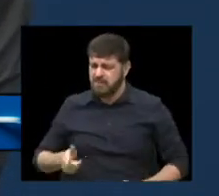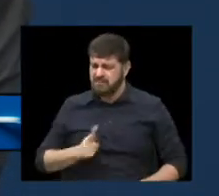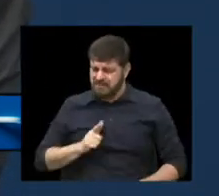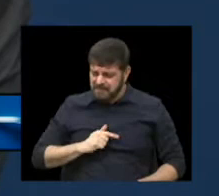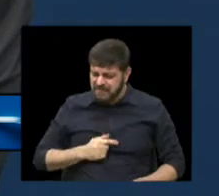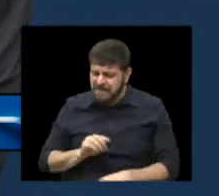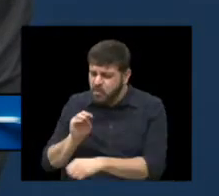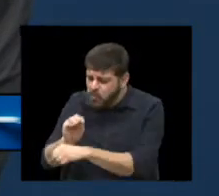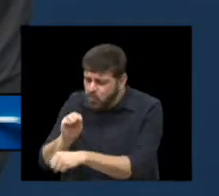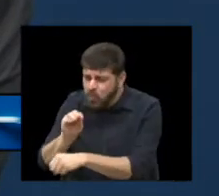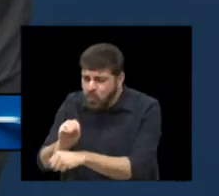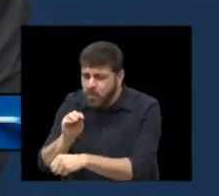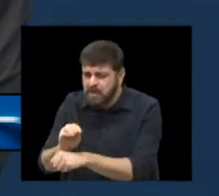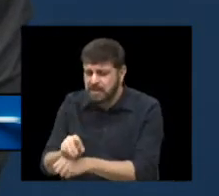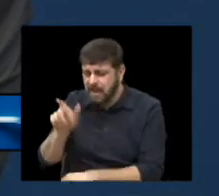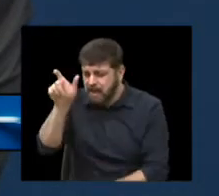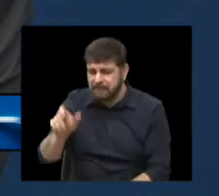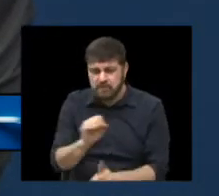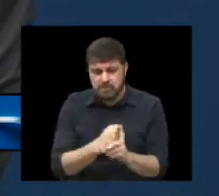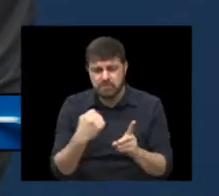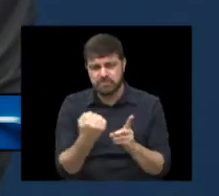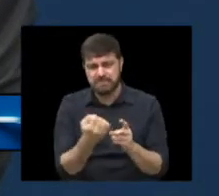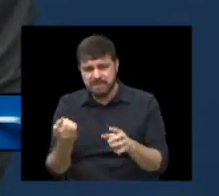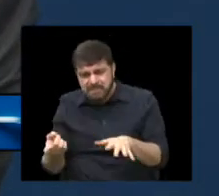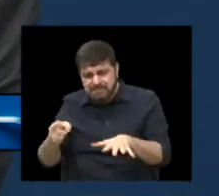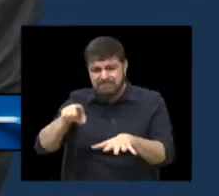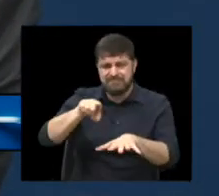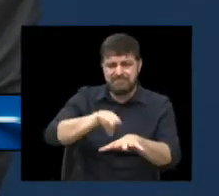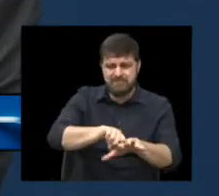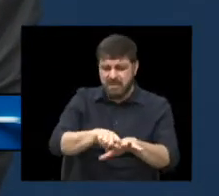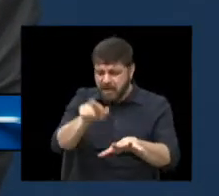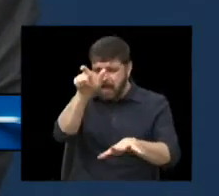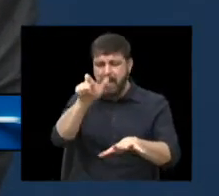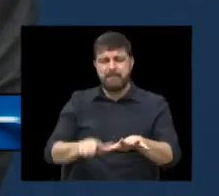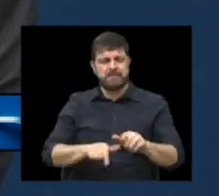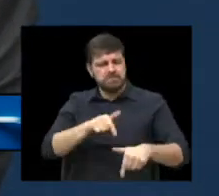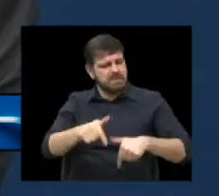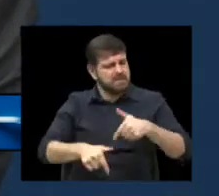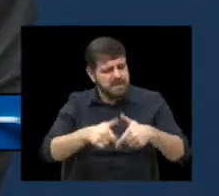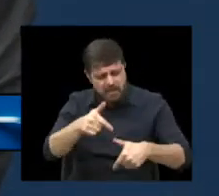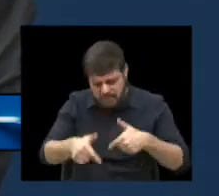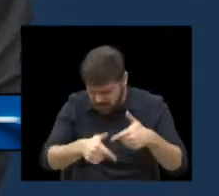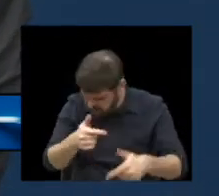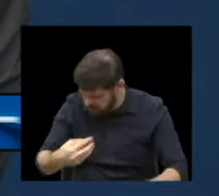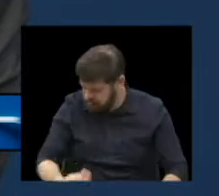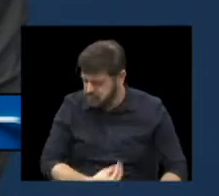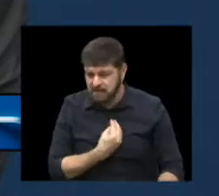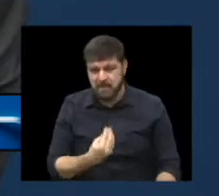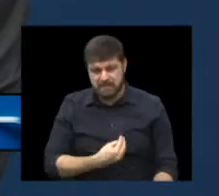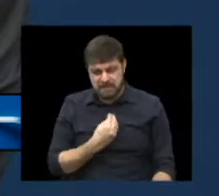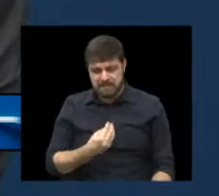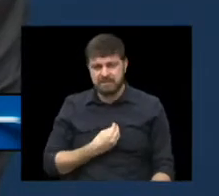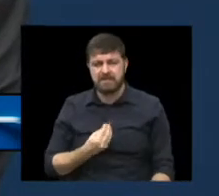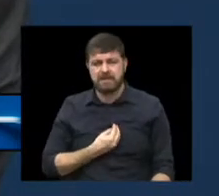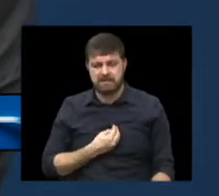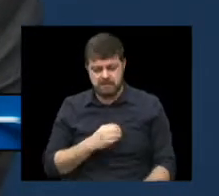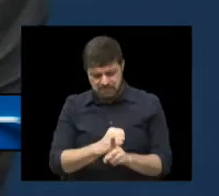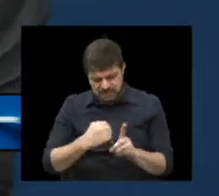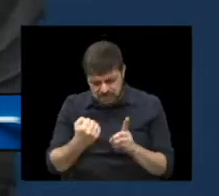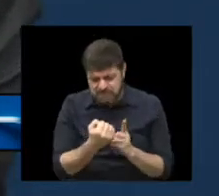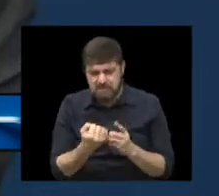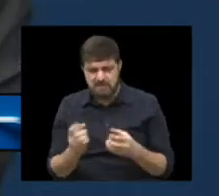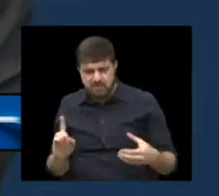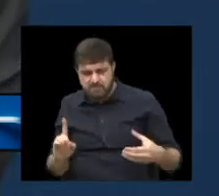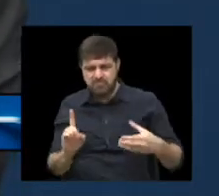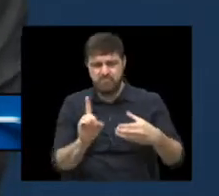pessoas possam estar integradas na sociedade como cidadãos produtivos, participando de processos de reabilitação psicossocial, né,